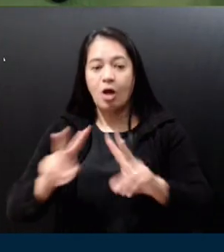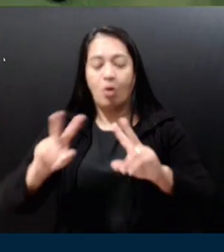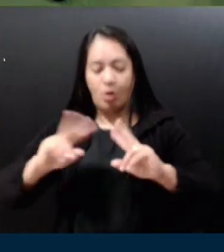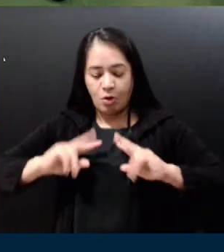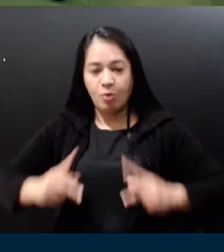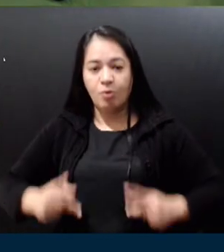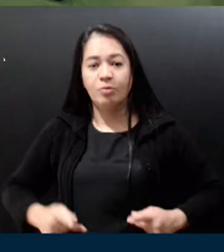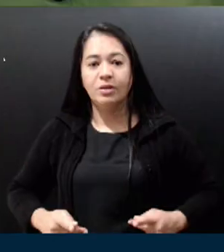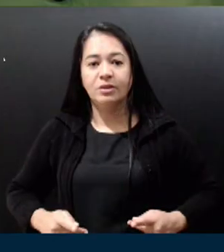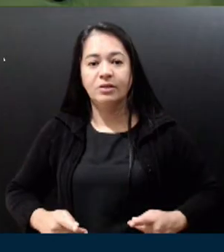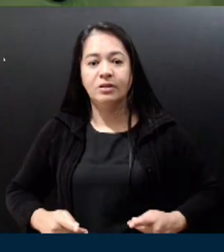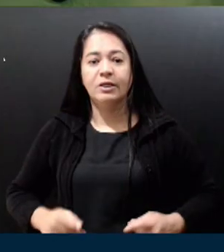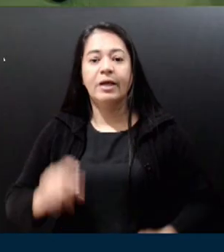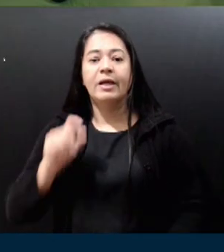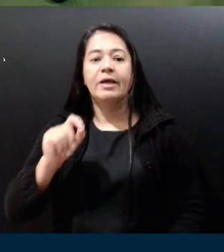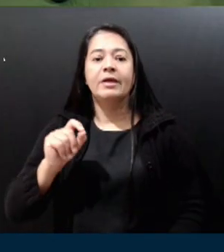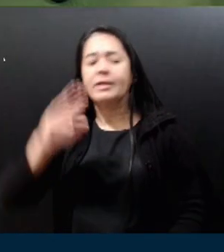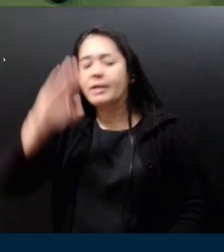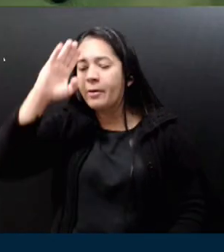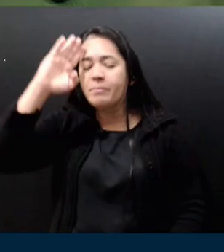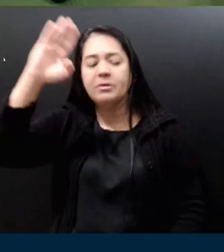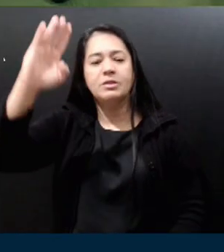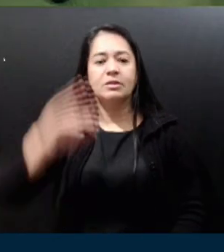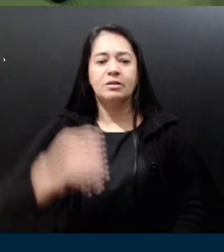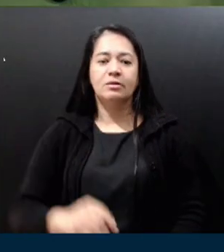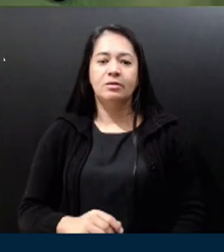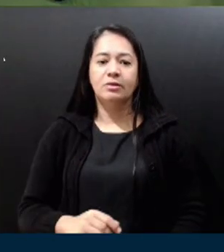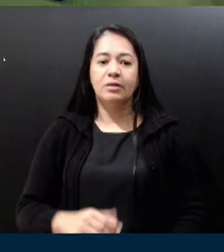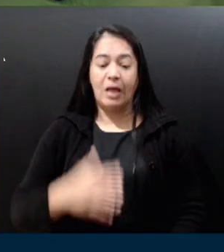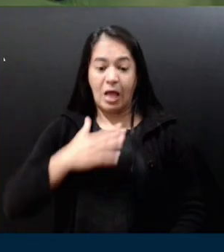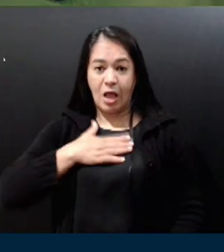é a prioridade? É a minha dor, porque a mãe muitas vezes tem